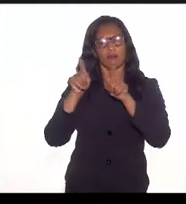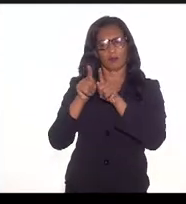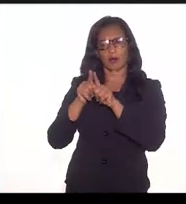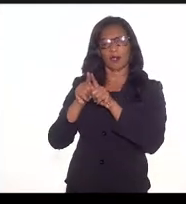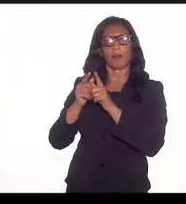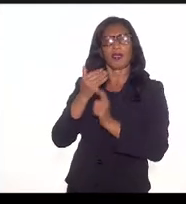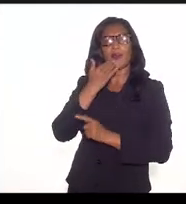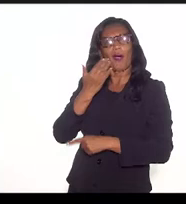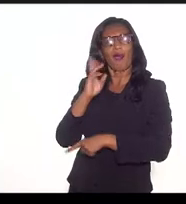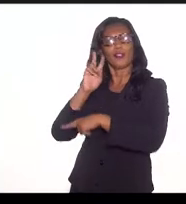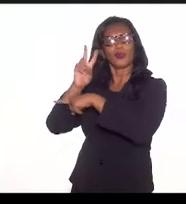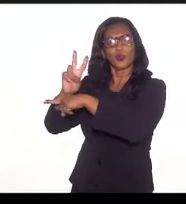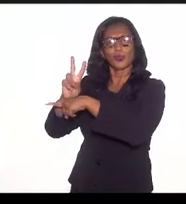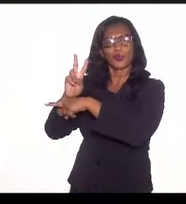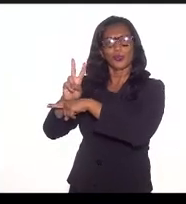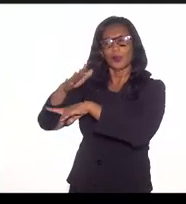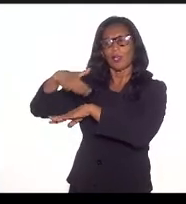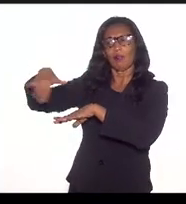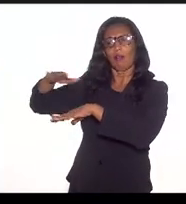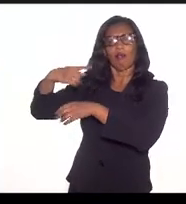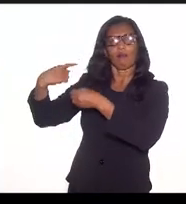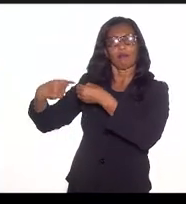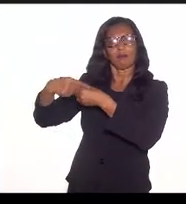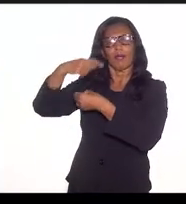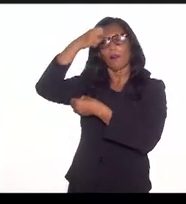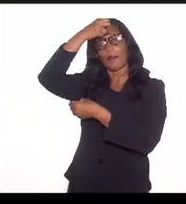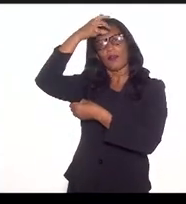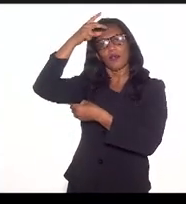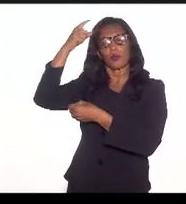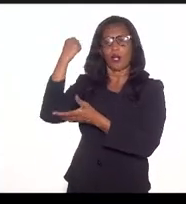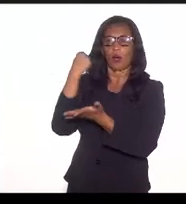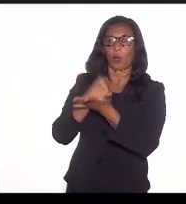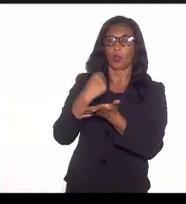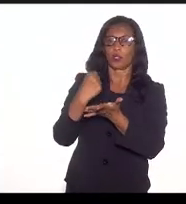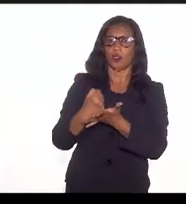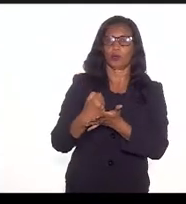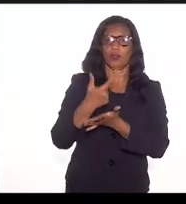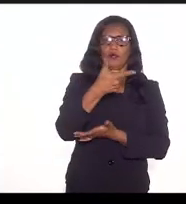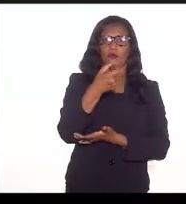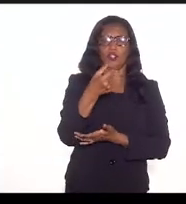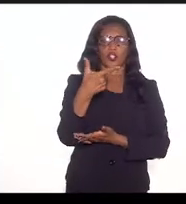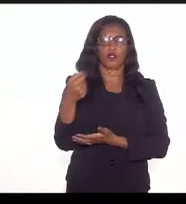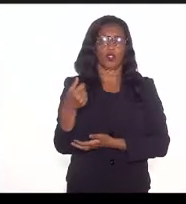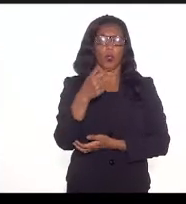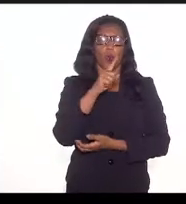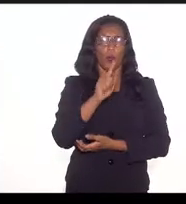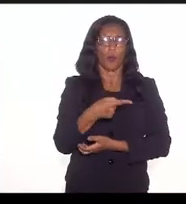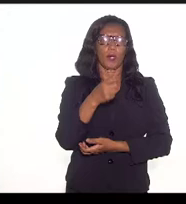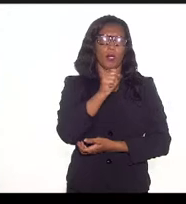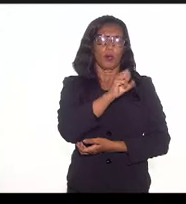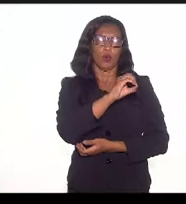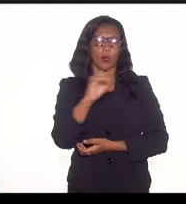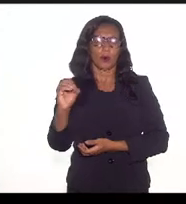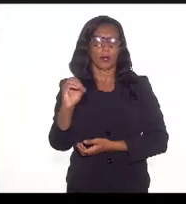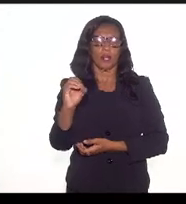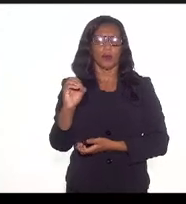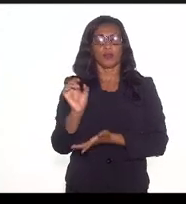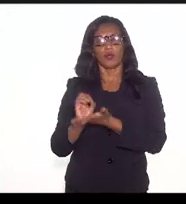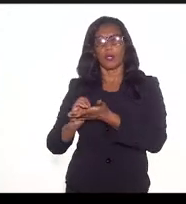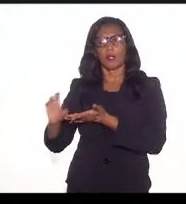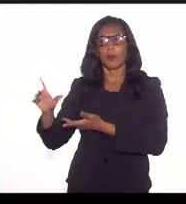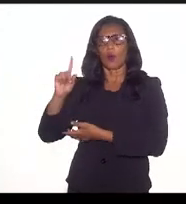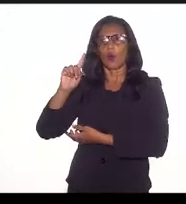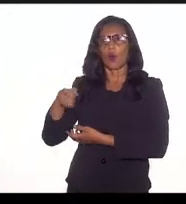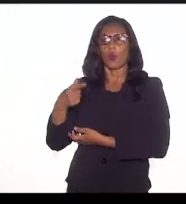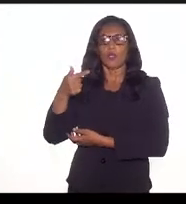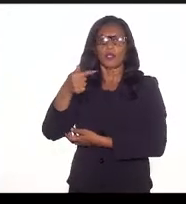as condições, quem define é o município. A gente contratou em 2020 1.800.000 aproximadamente, liberou 1.700.000 aproximadamente